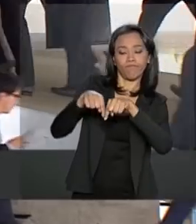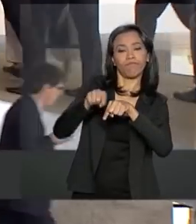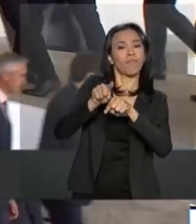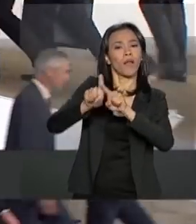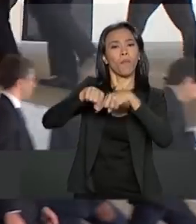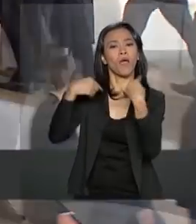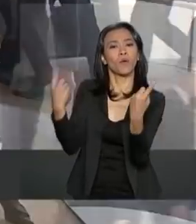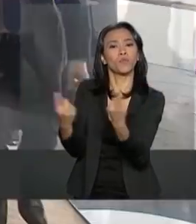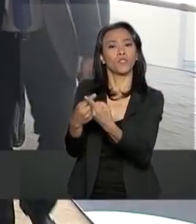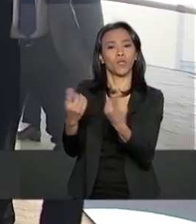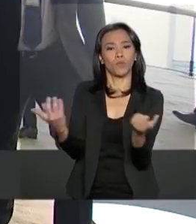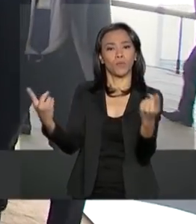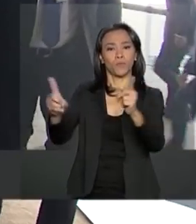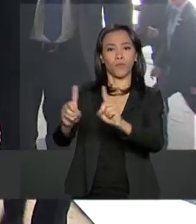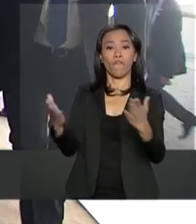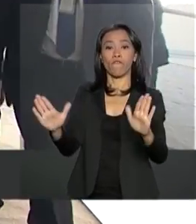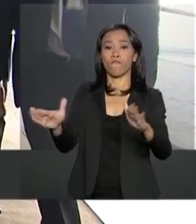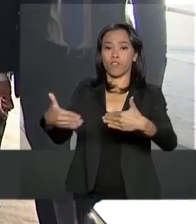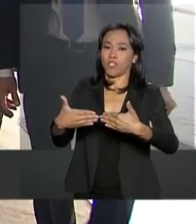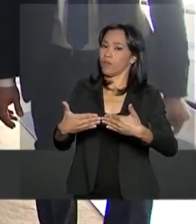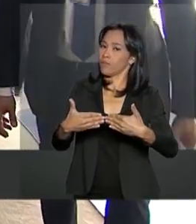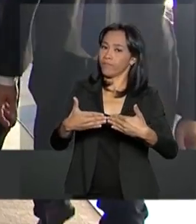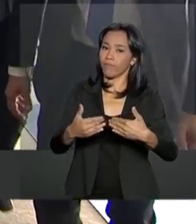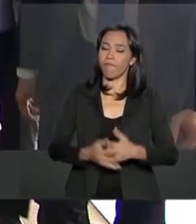reunião bilateral fechada.